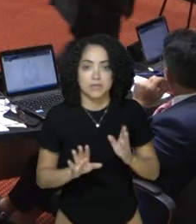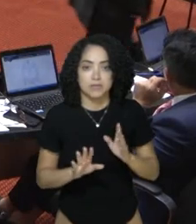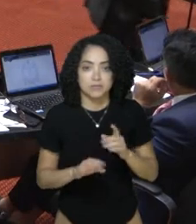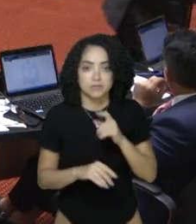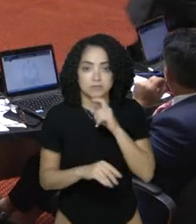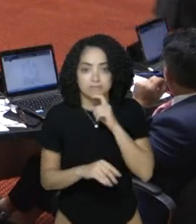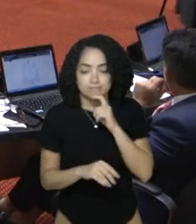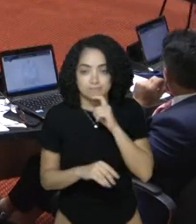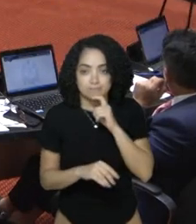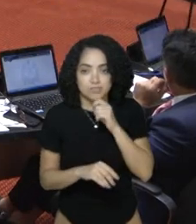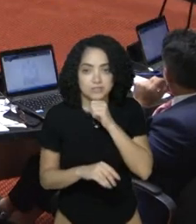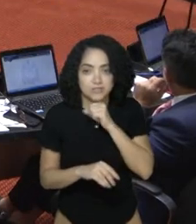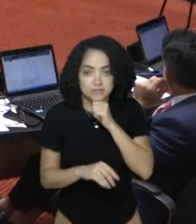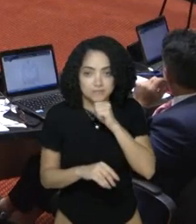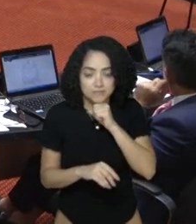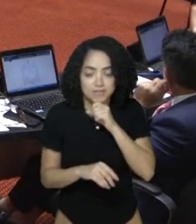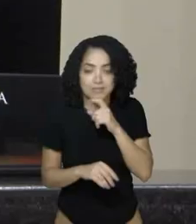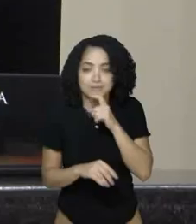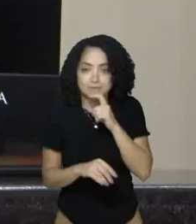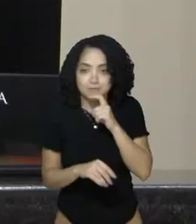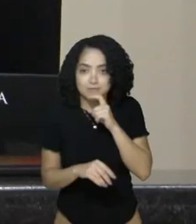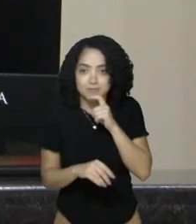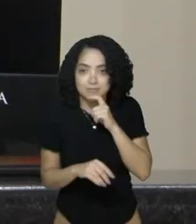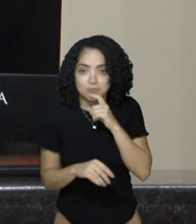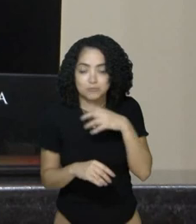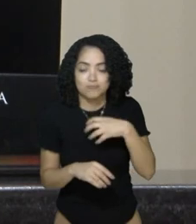cabeça branca, o frio nos pega mais.